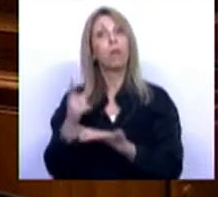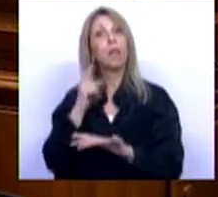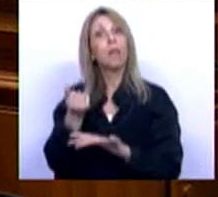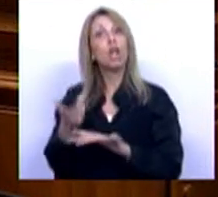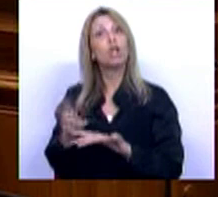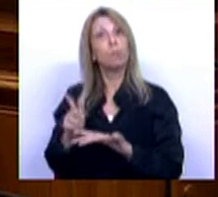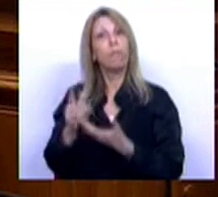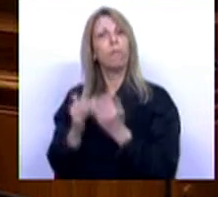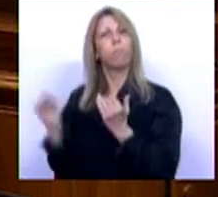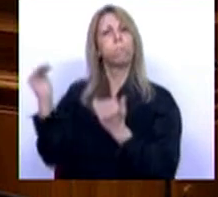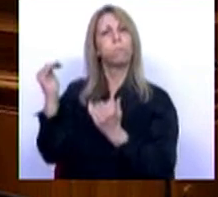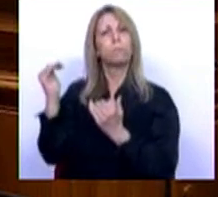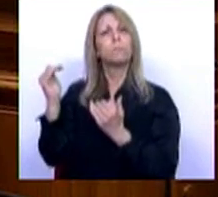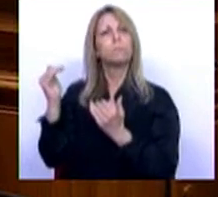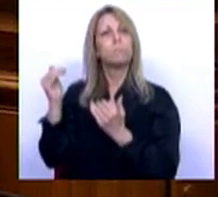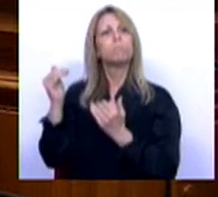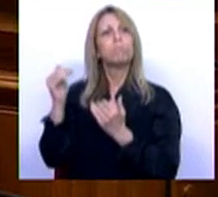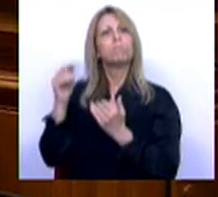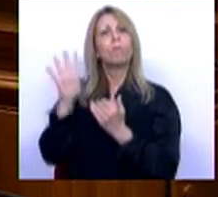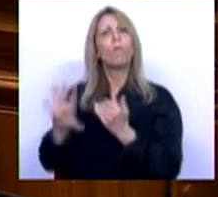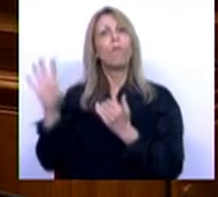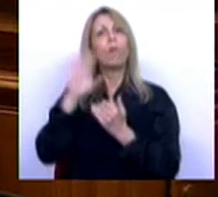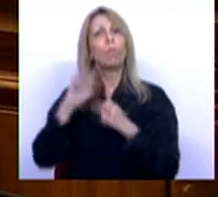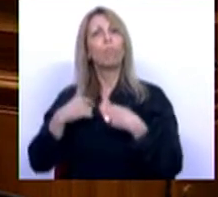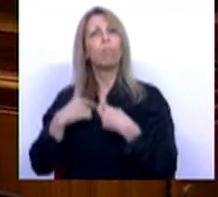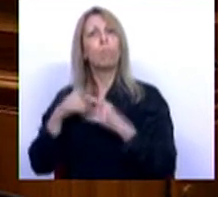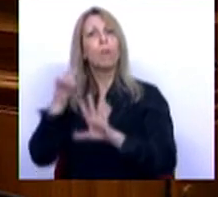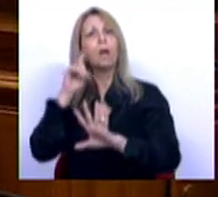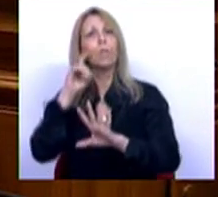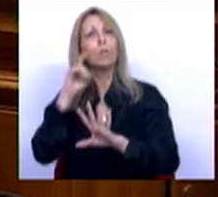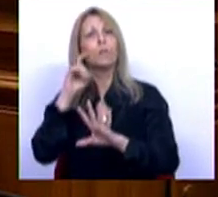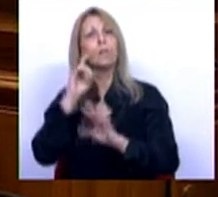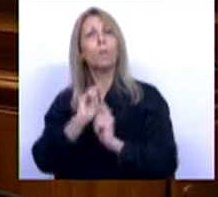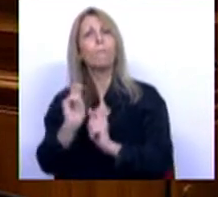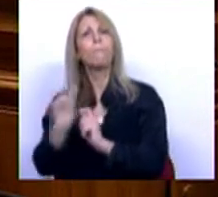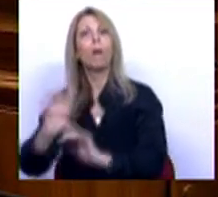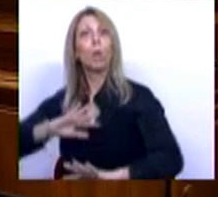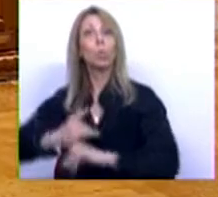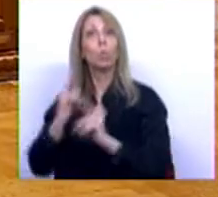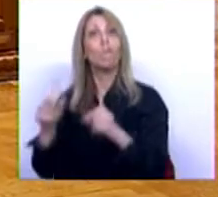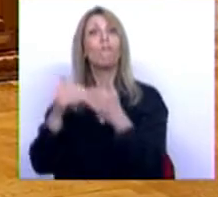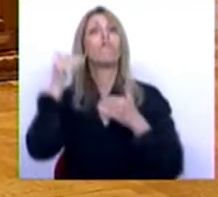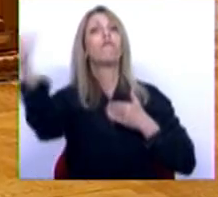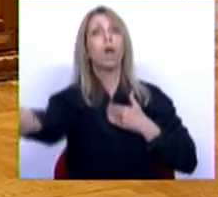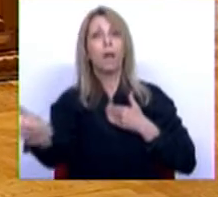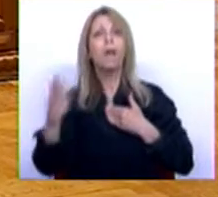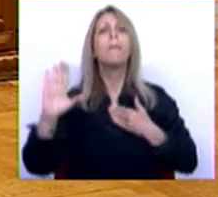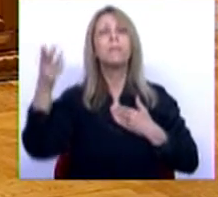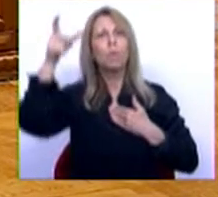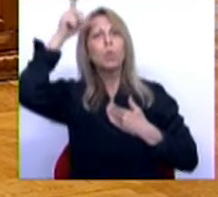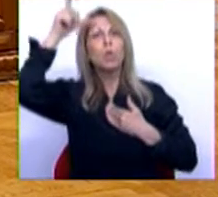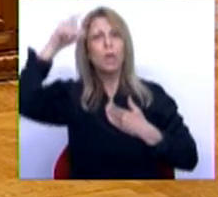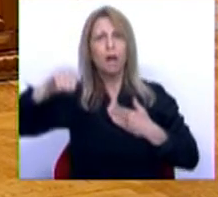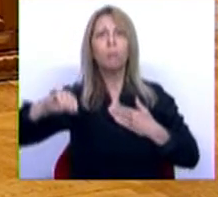para o outsourcing das suas obrigações de proteção, pagando a outros, em especial à Turquia, para